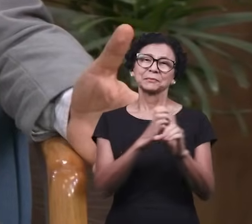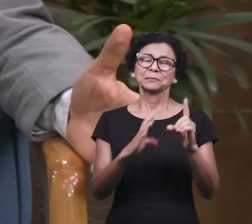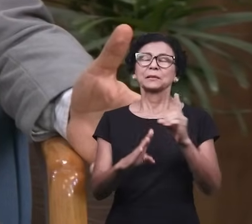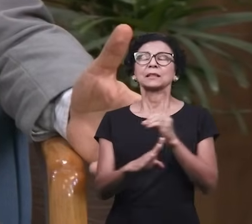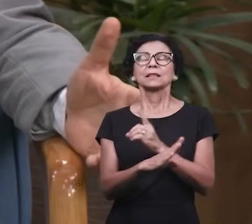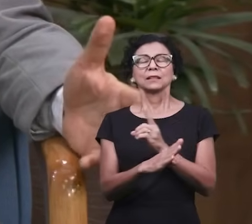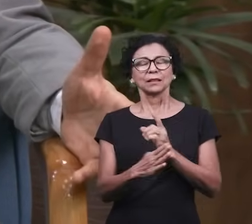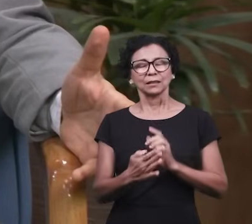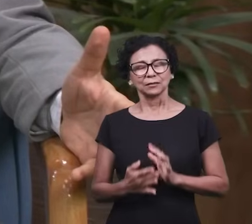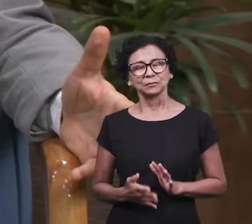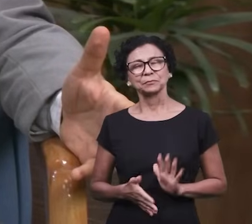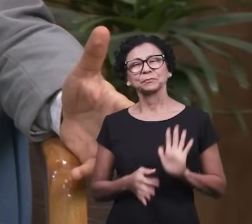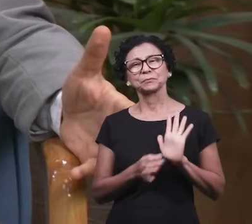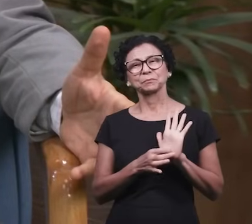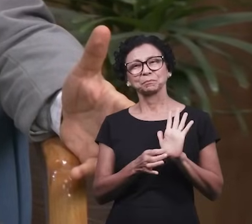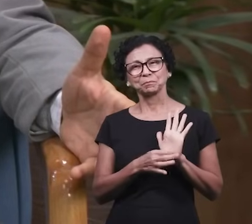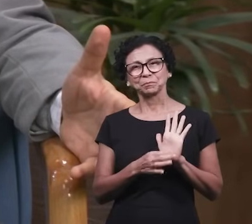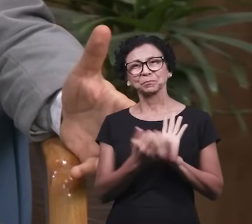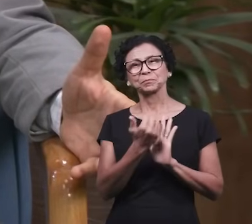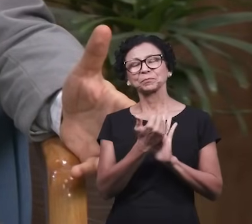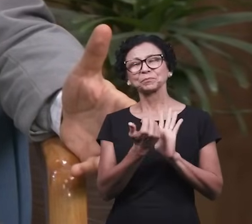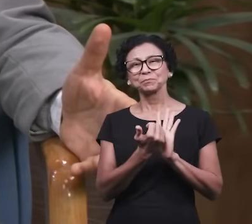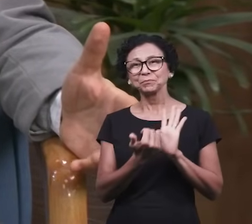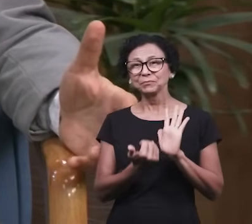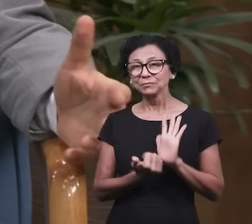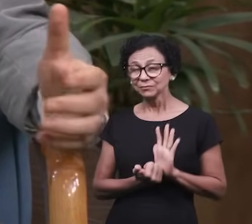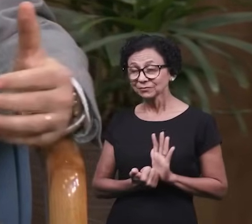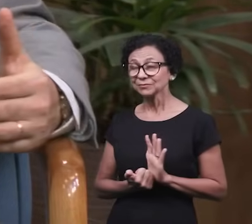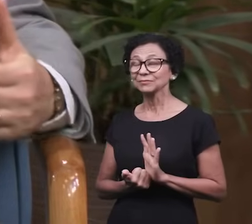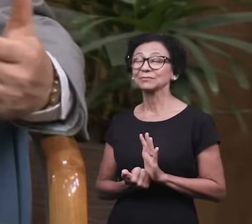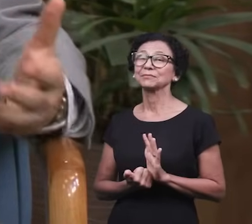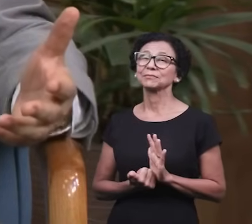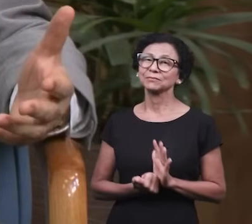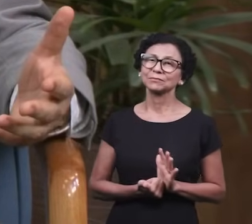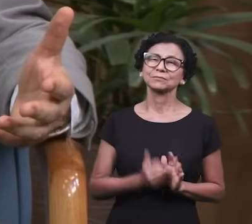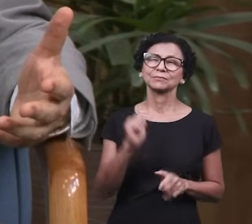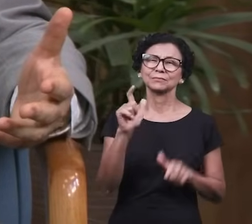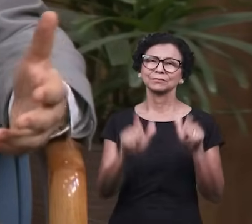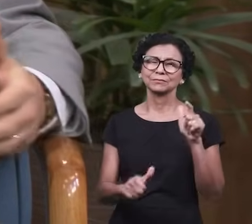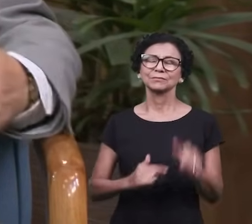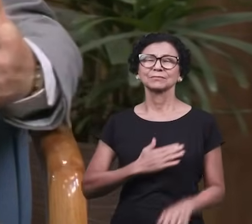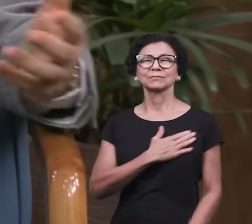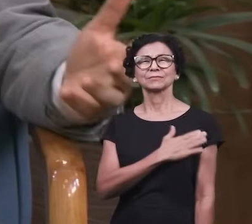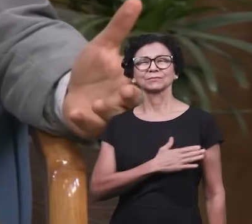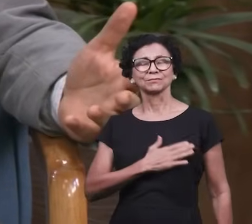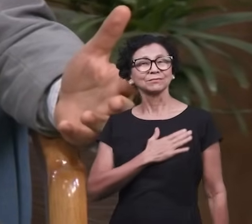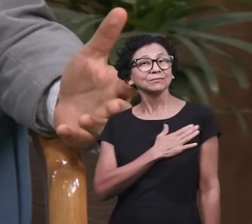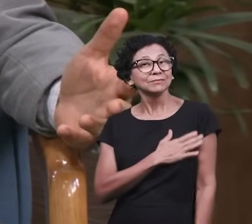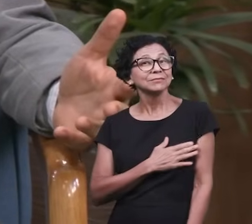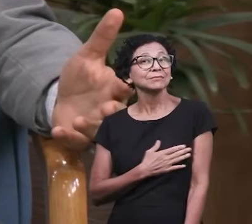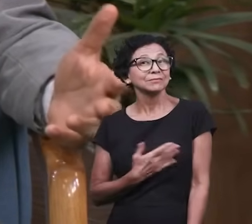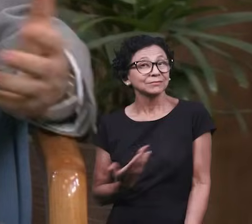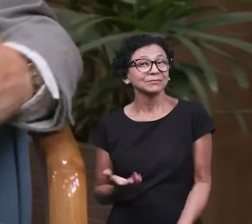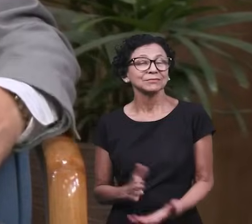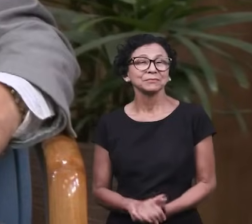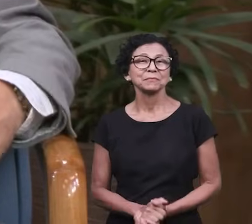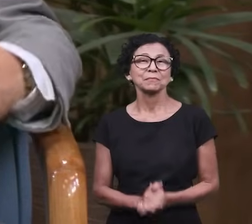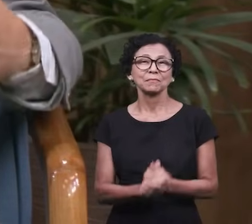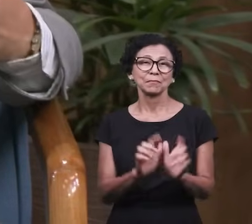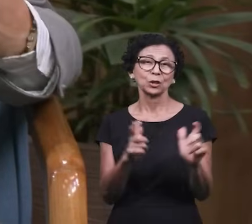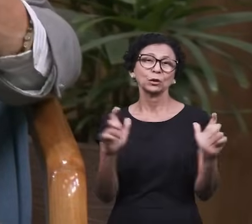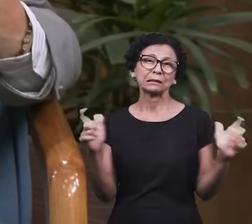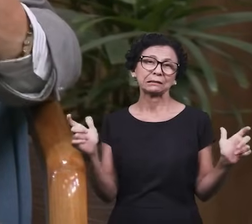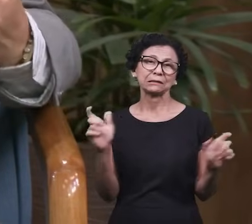Bíblica Dominical. Essa é a proposta desse programa. Programa que tem sido uma bênção para algumas pessoas, para muitas pessoas, inclusive algumas